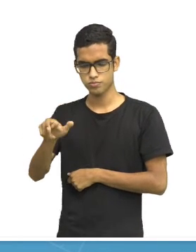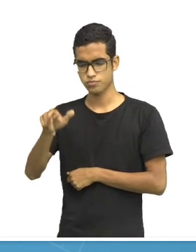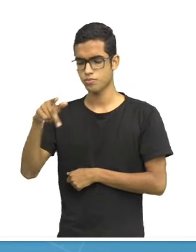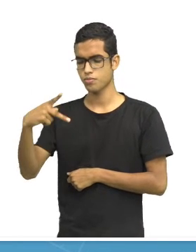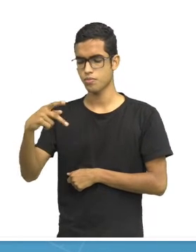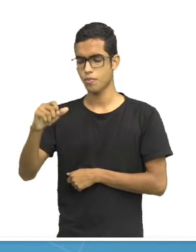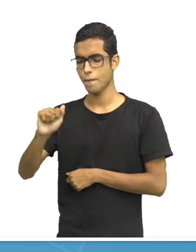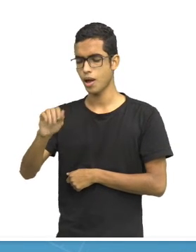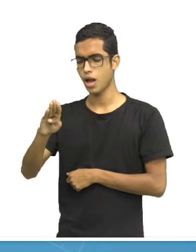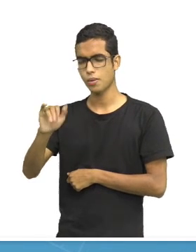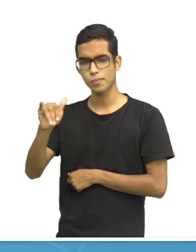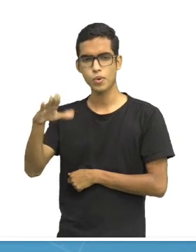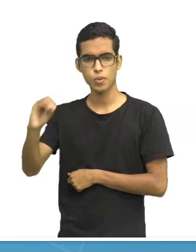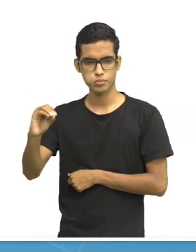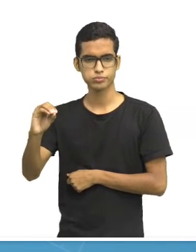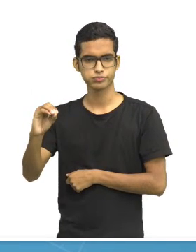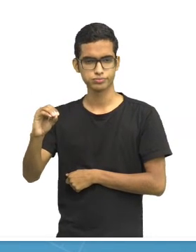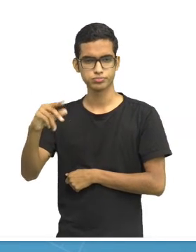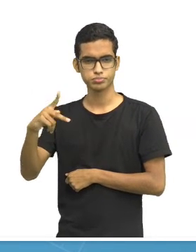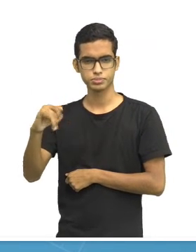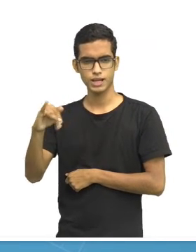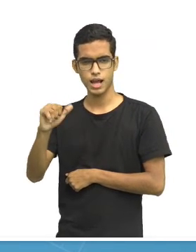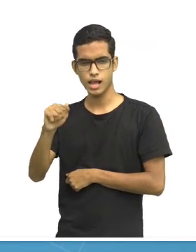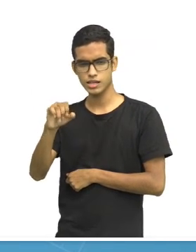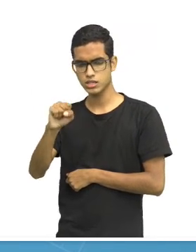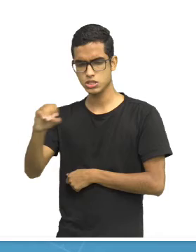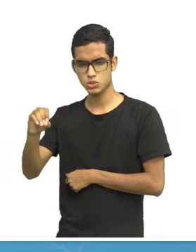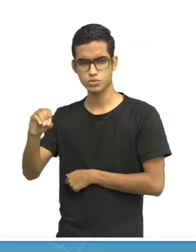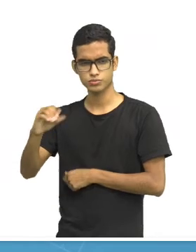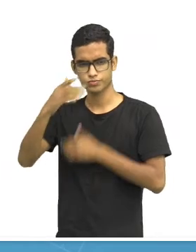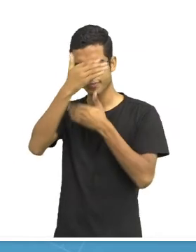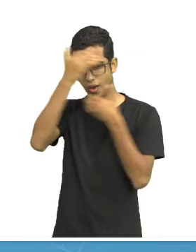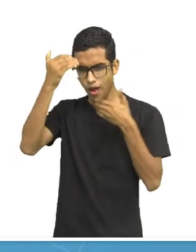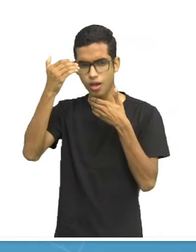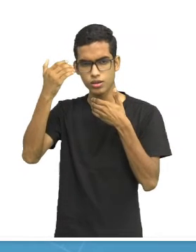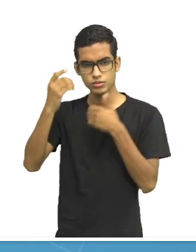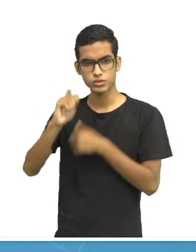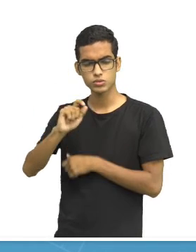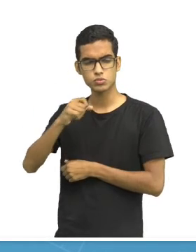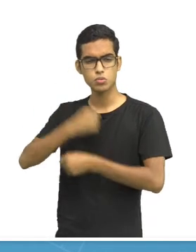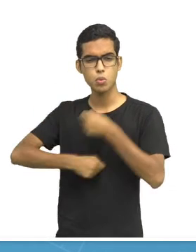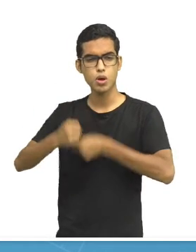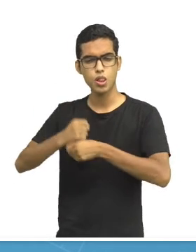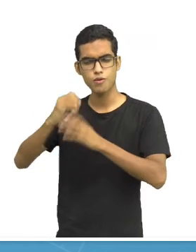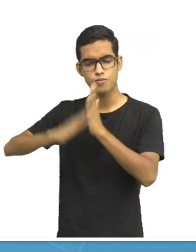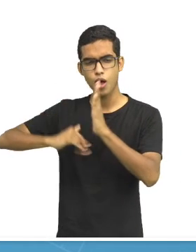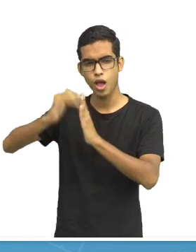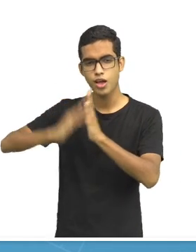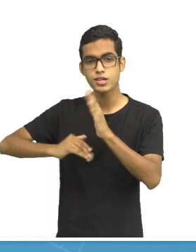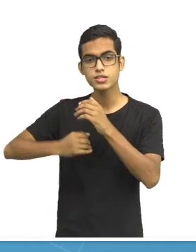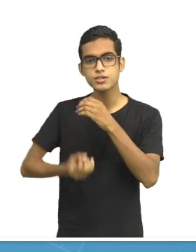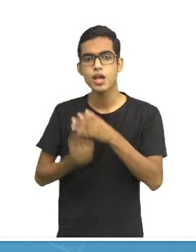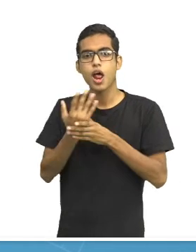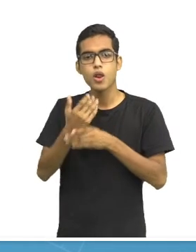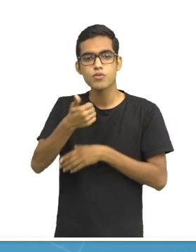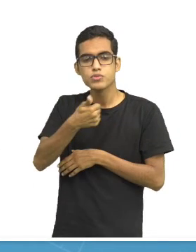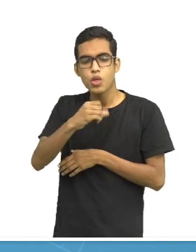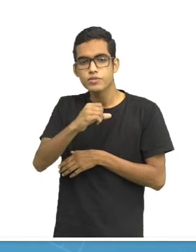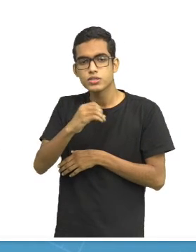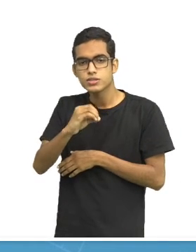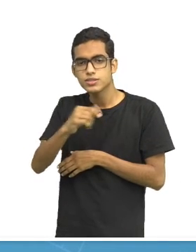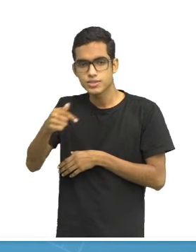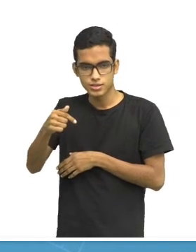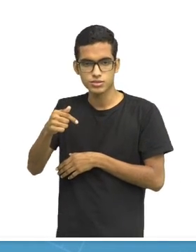quem respondeu corretamente. Ele foi feito em 1907, ele levou 9 meses para ser